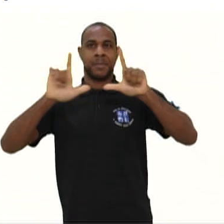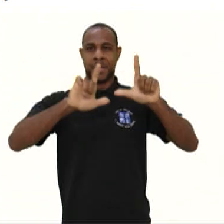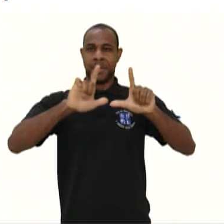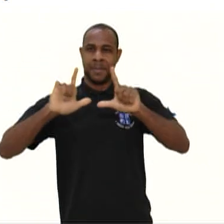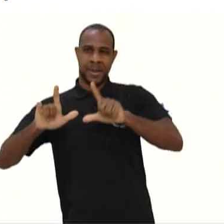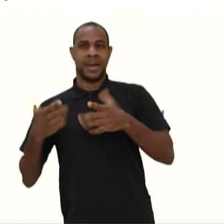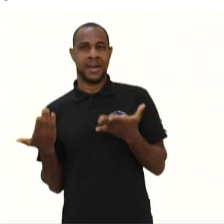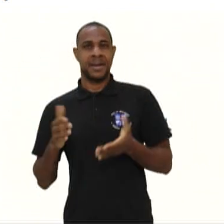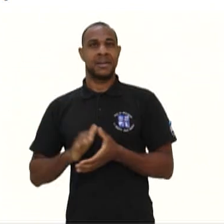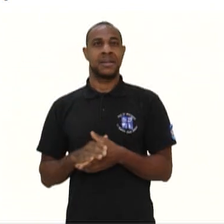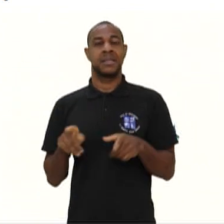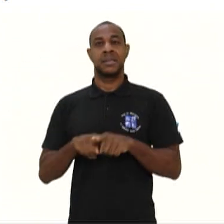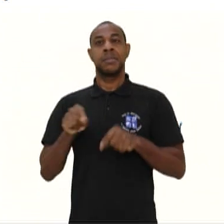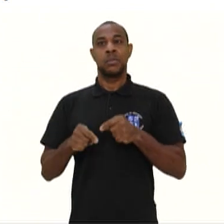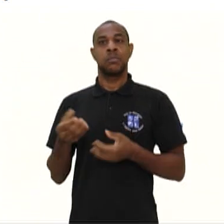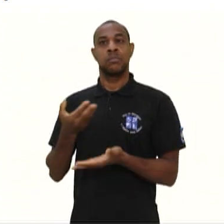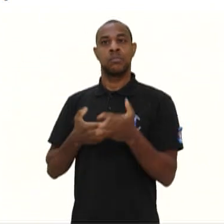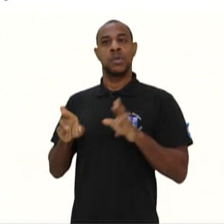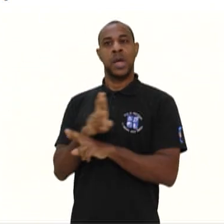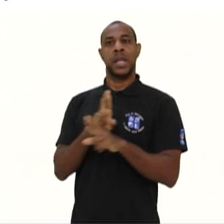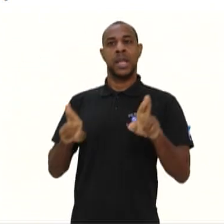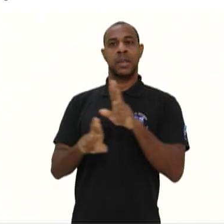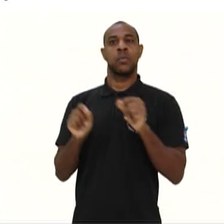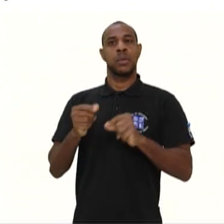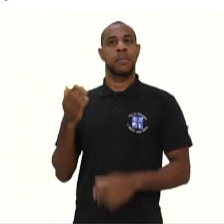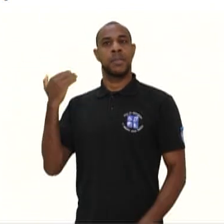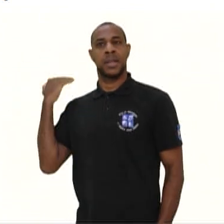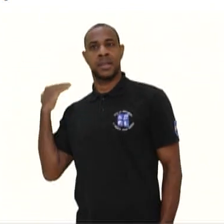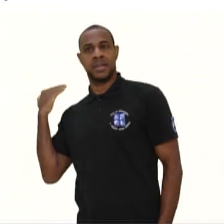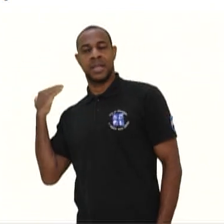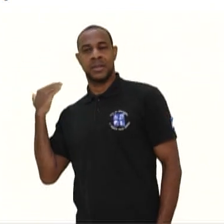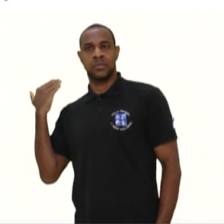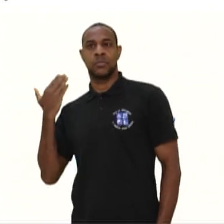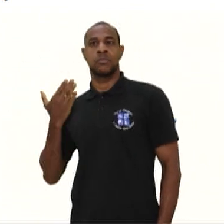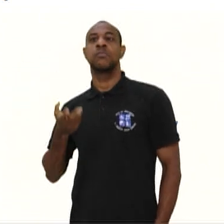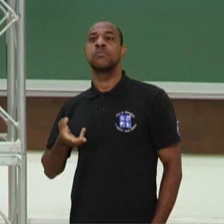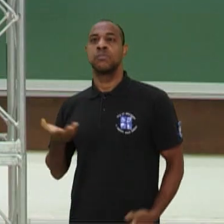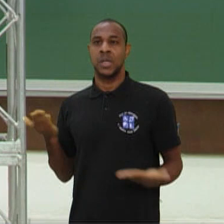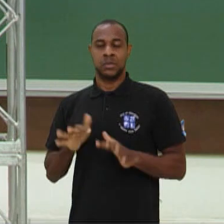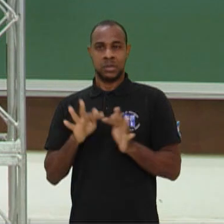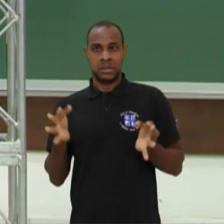vamos falar sobre a relação passado simples e passado contínuo, ok?